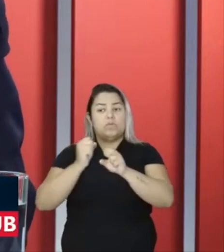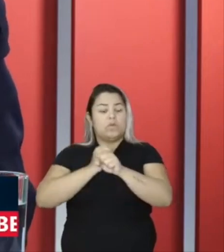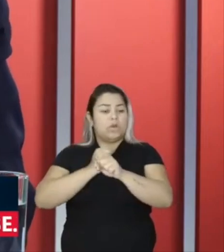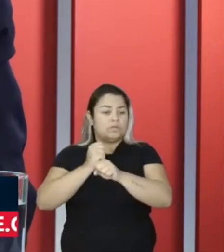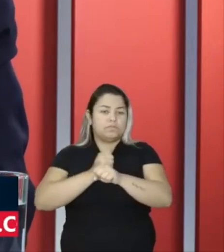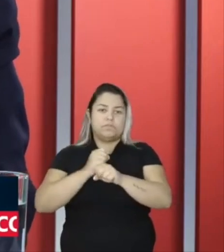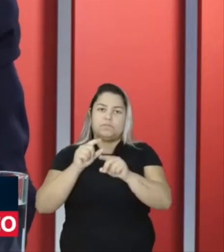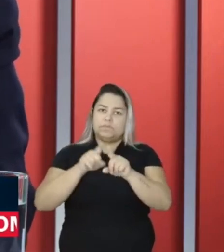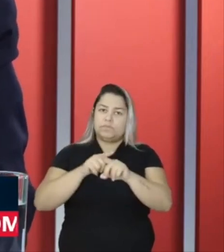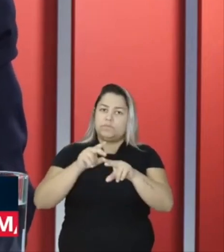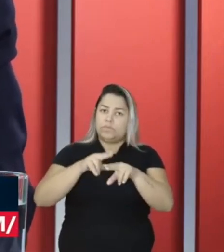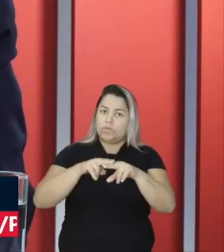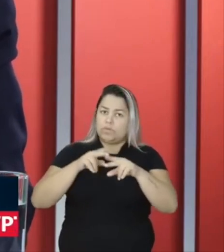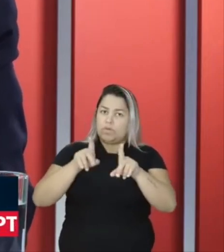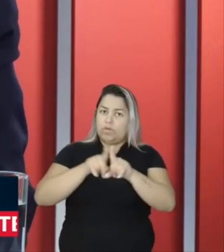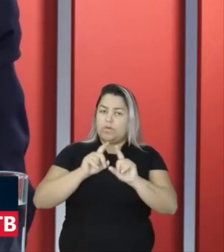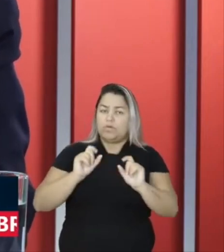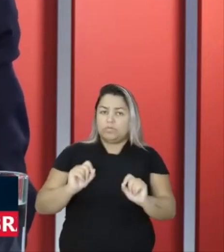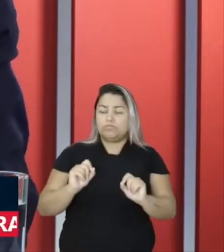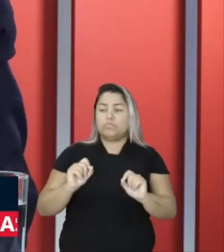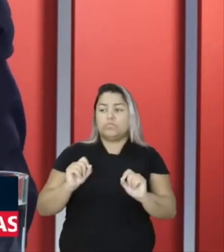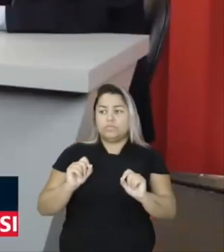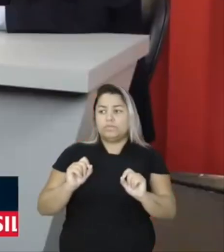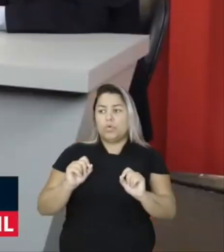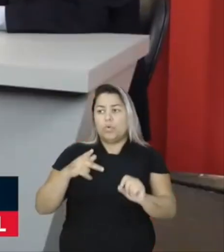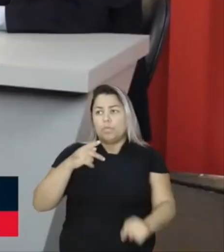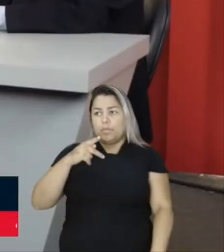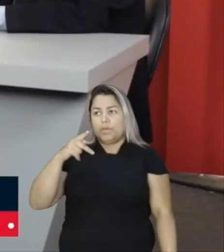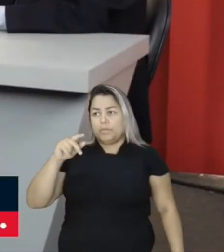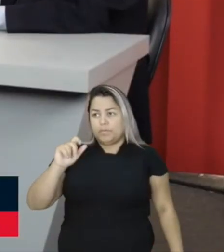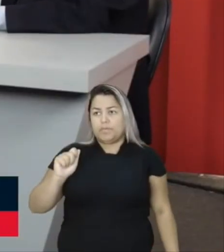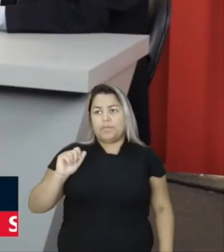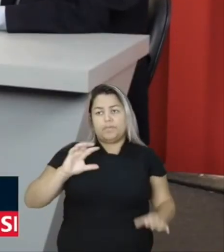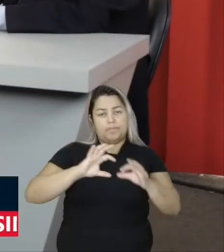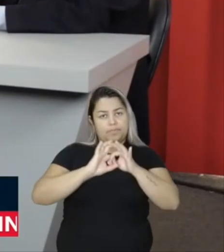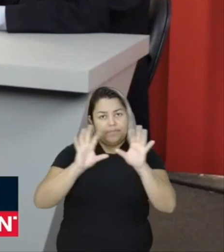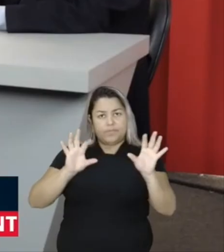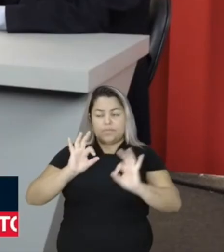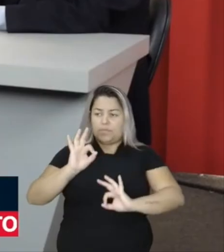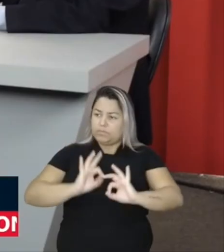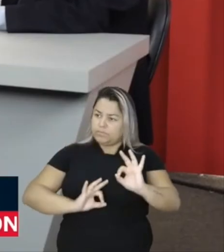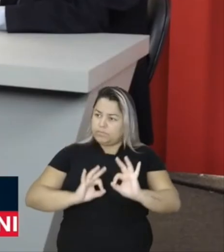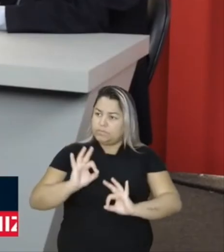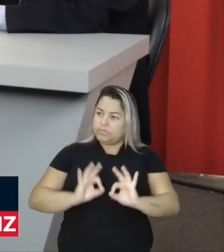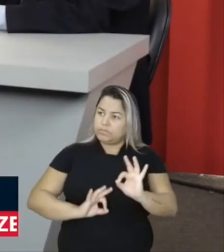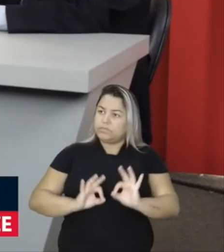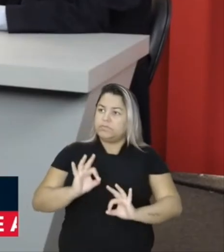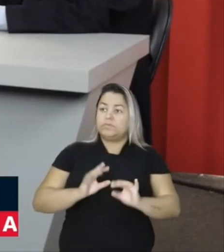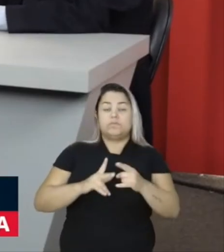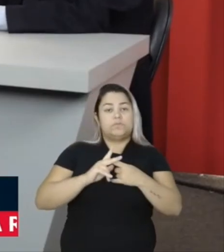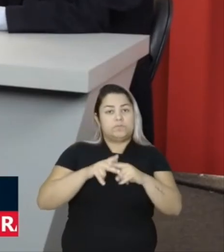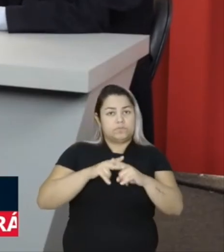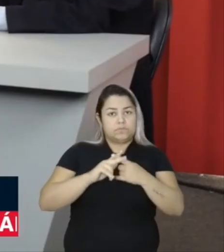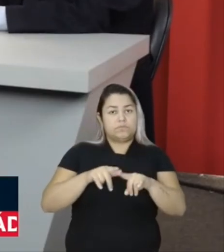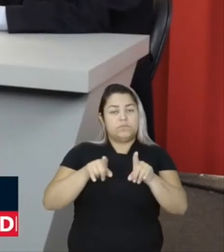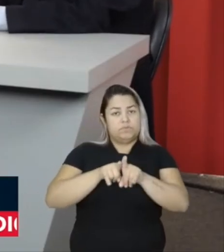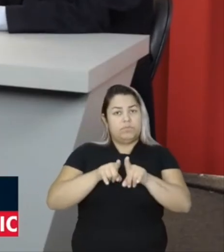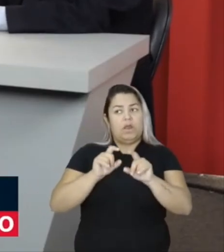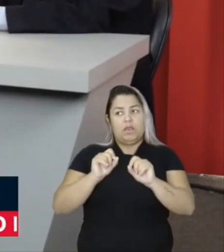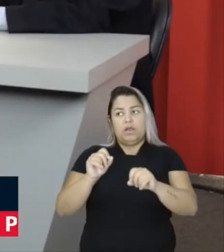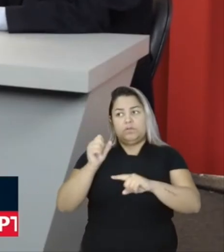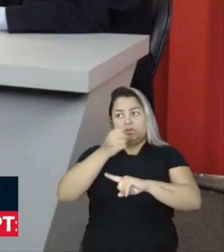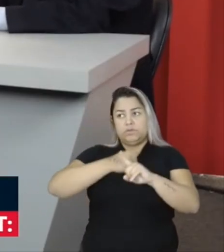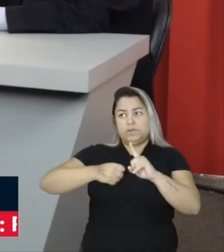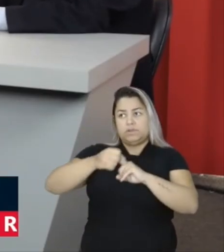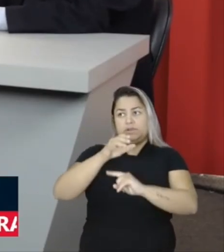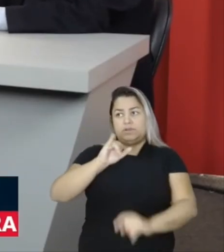um planejamento de médio prazo, o PPA permite ajustes, né? E é esse monitoramento que a sociedade civil vai